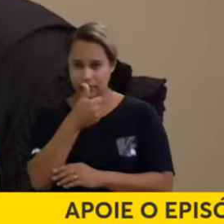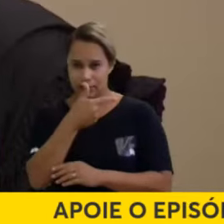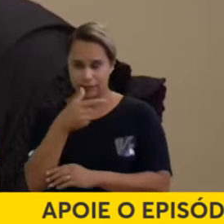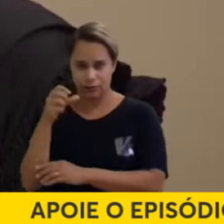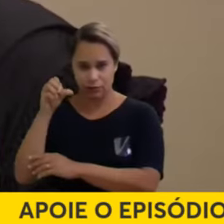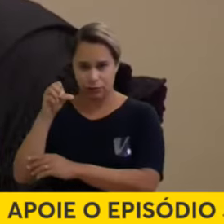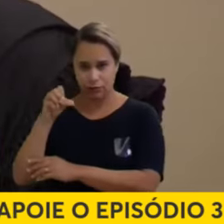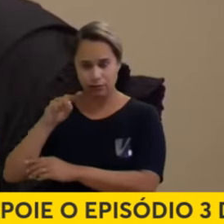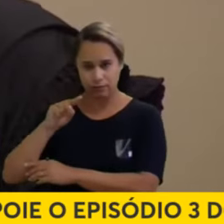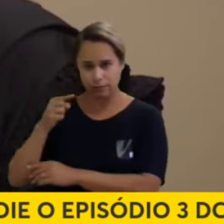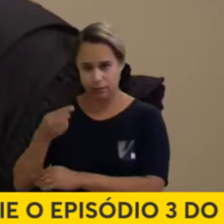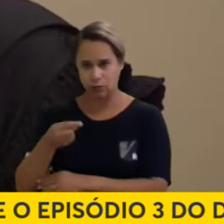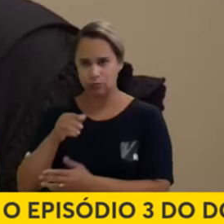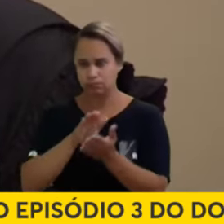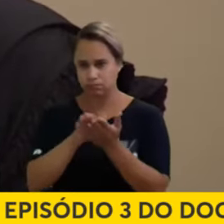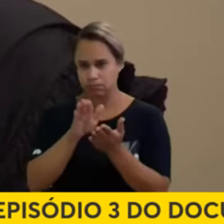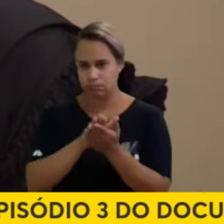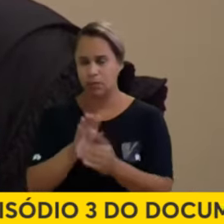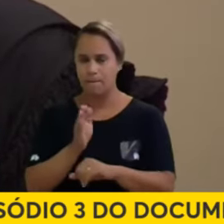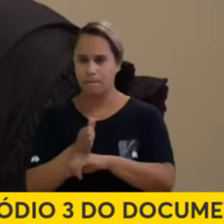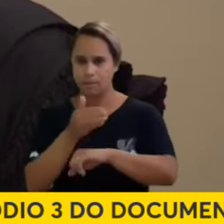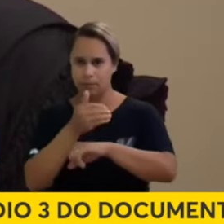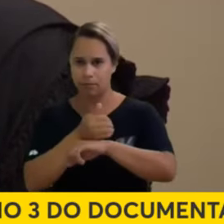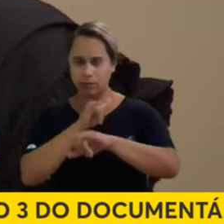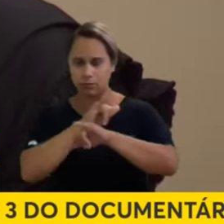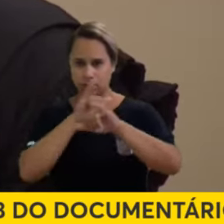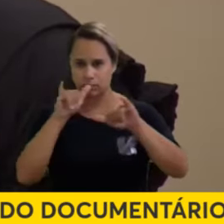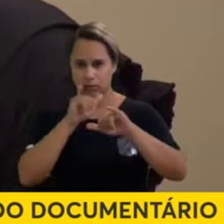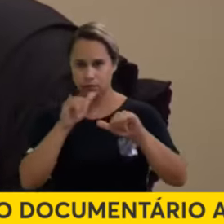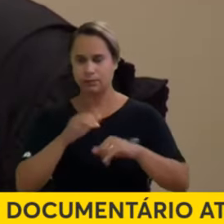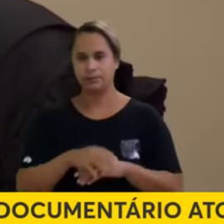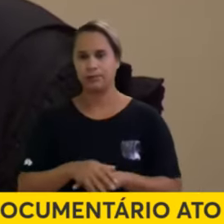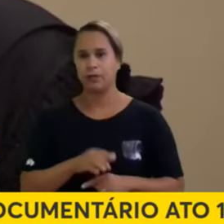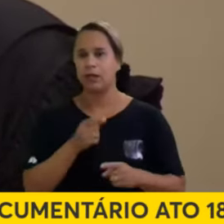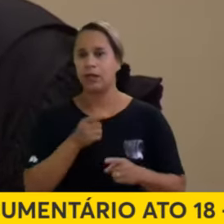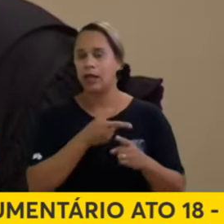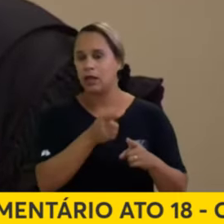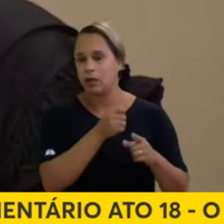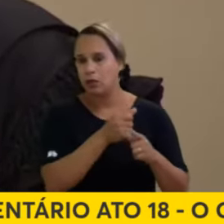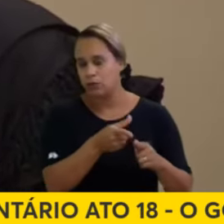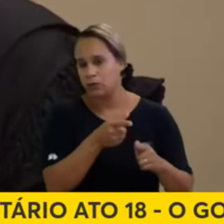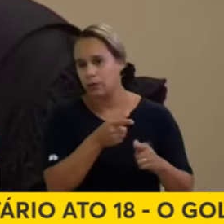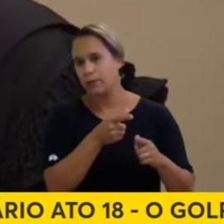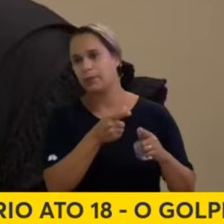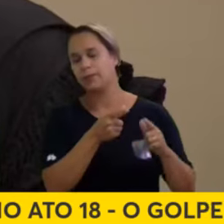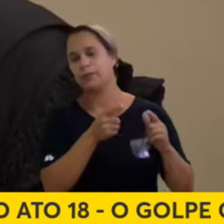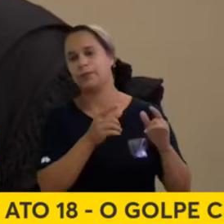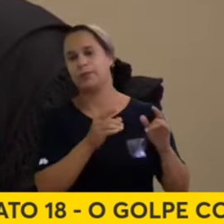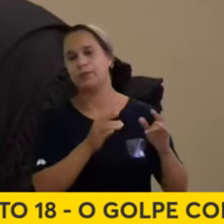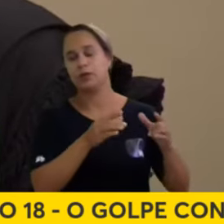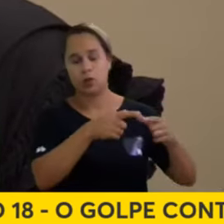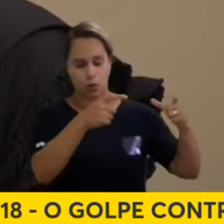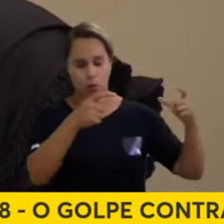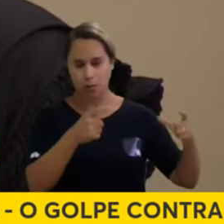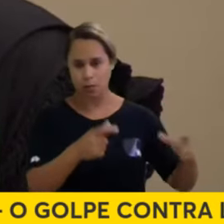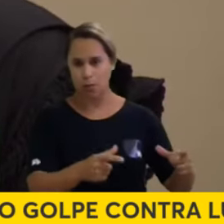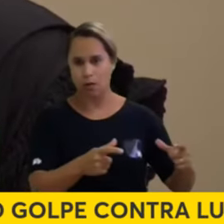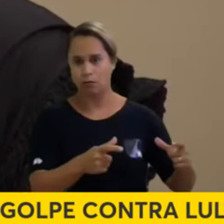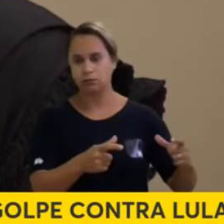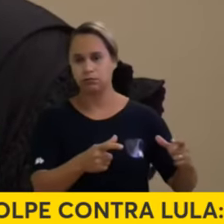despesa de pré-campanha a locação do imóvel comercial em pró do partido não teve demonstração do